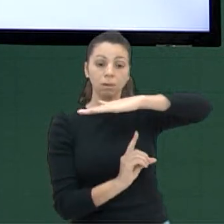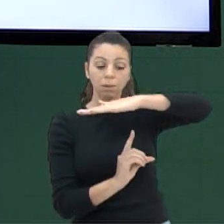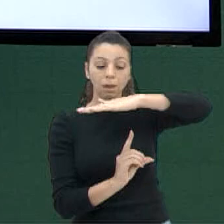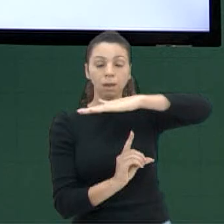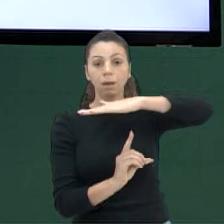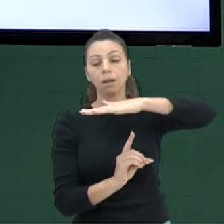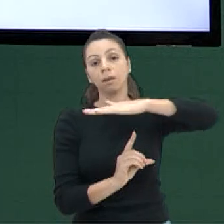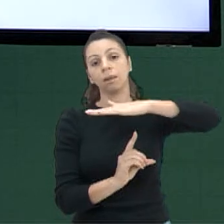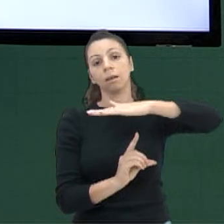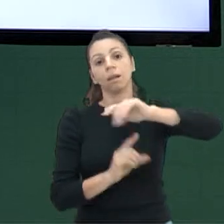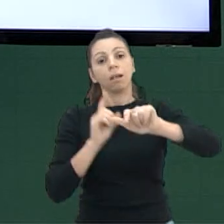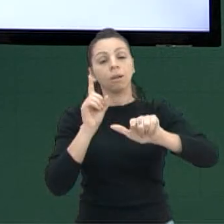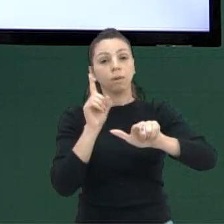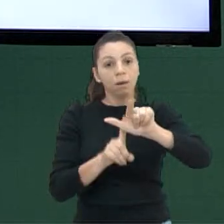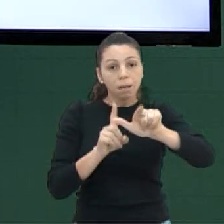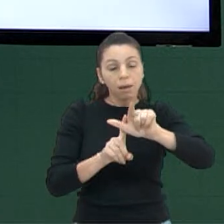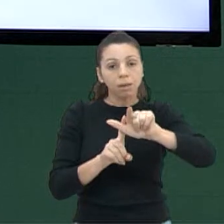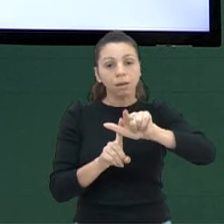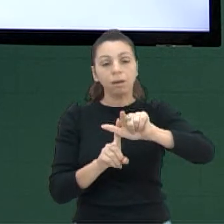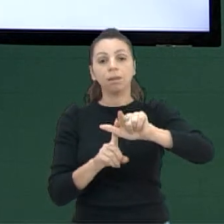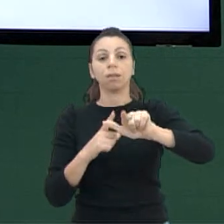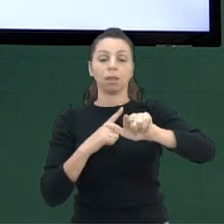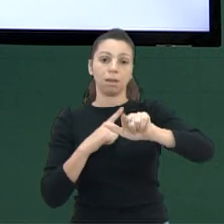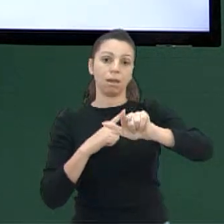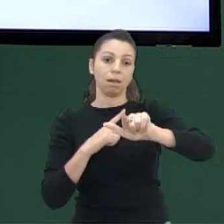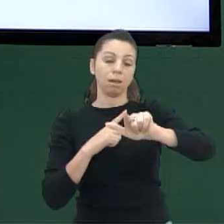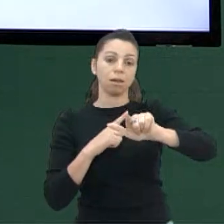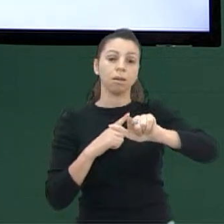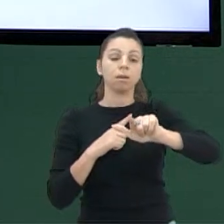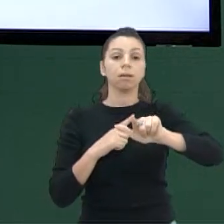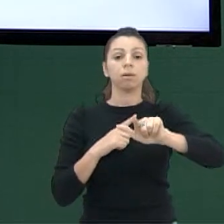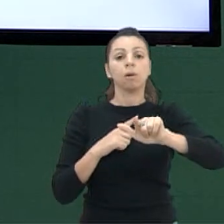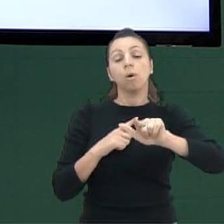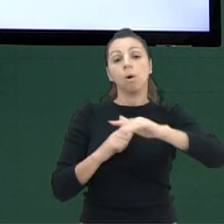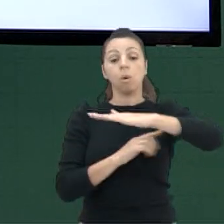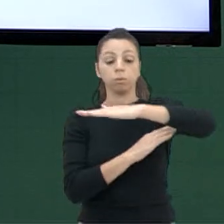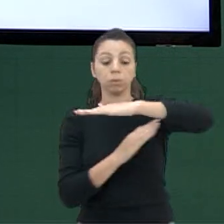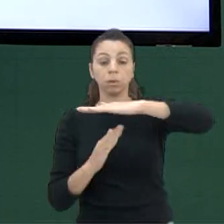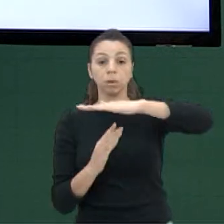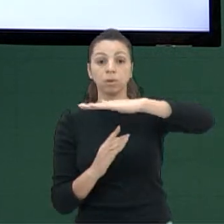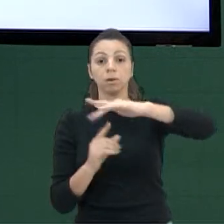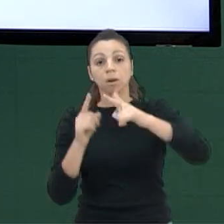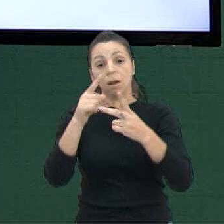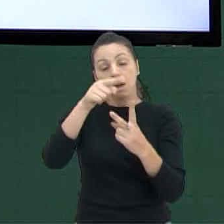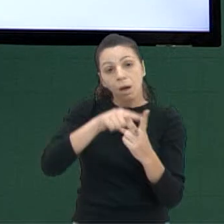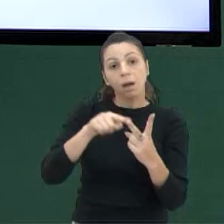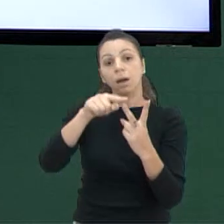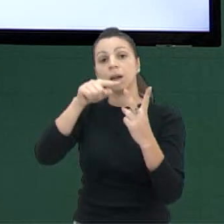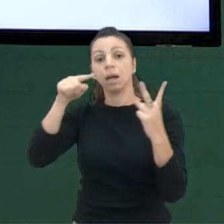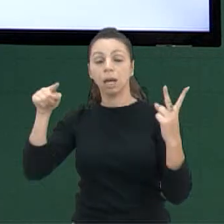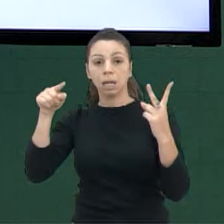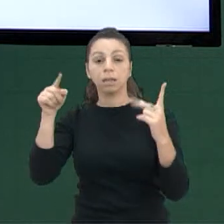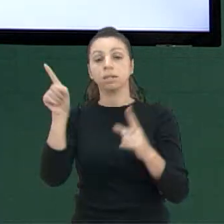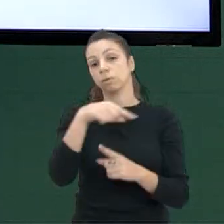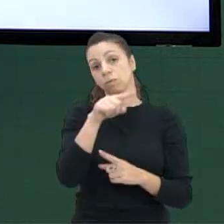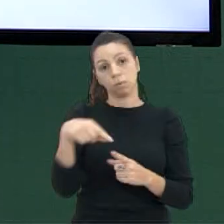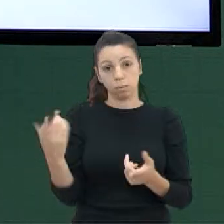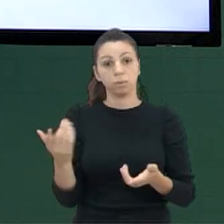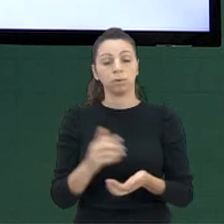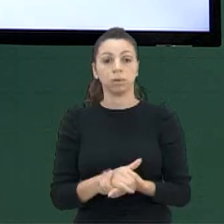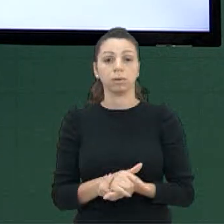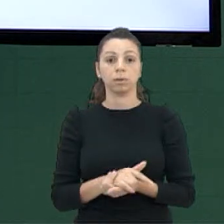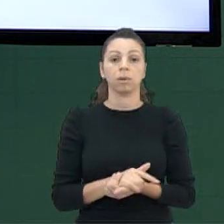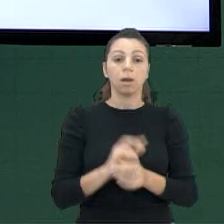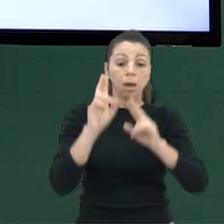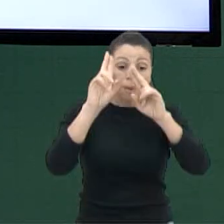expressão algébrica, mostrando quando tem expressão algébrica, ou quando eu tenho uma raiz, quando ela é nula, certo? Então,